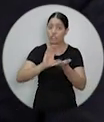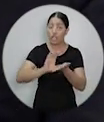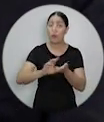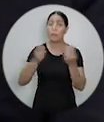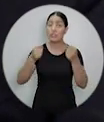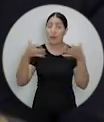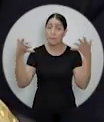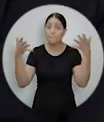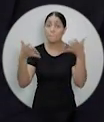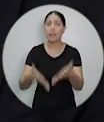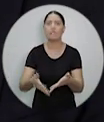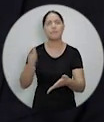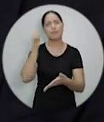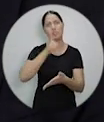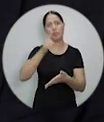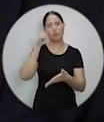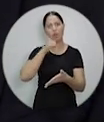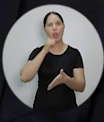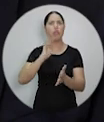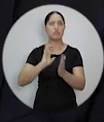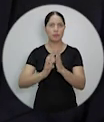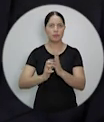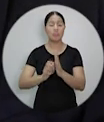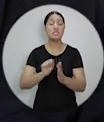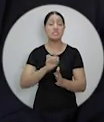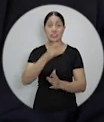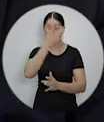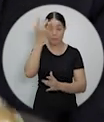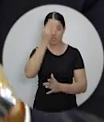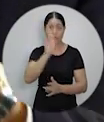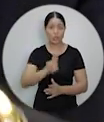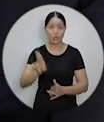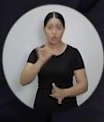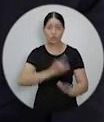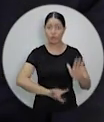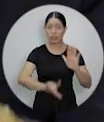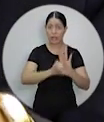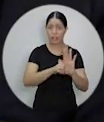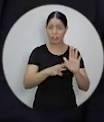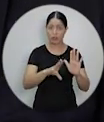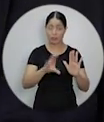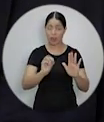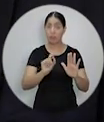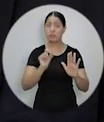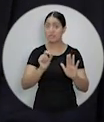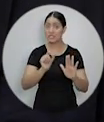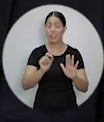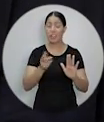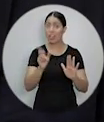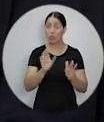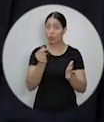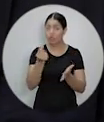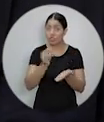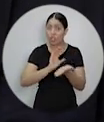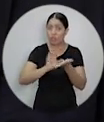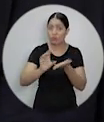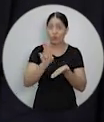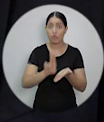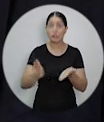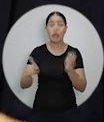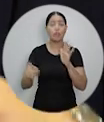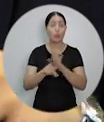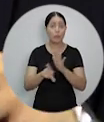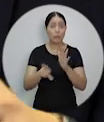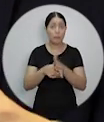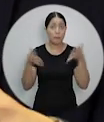mulheres. Quem não usou essa verba, a partir da lei de maio agora, quem não usou essa verba para fomentar a participação das mulheres,